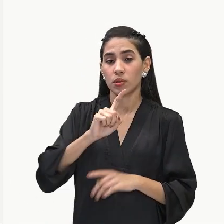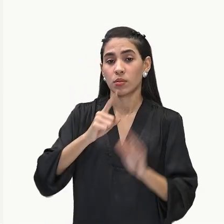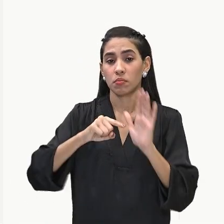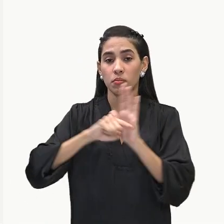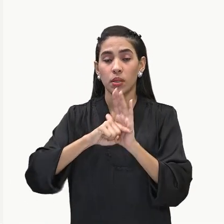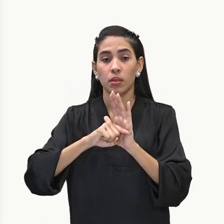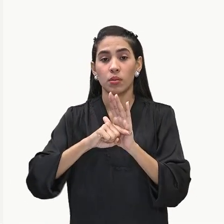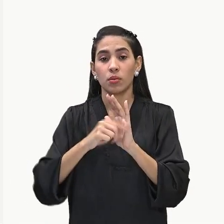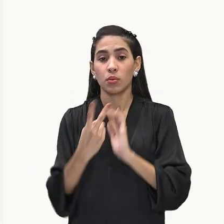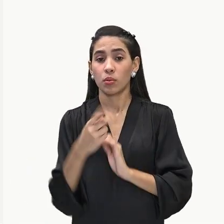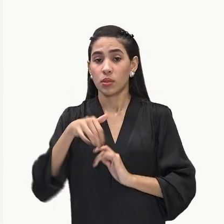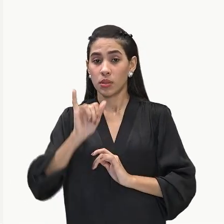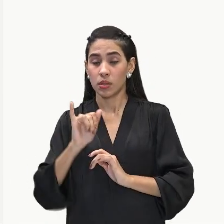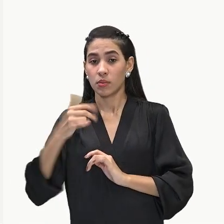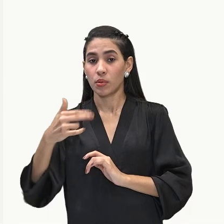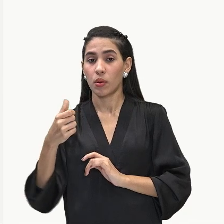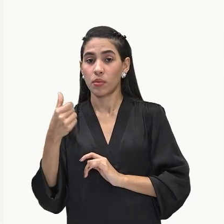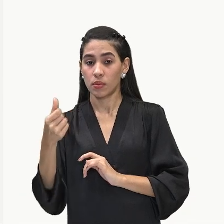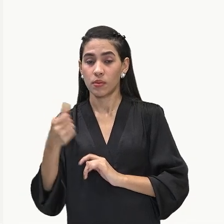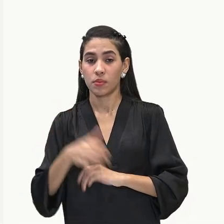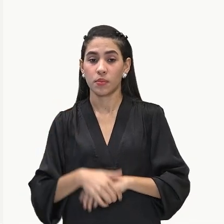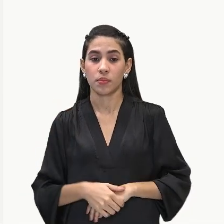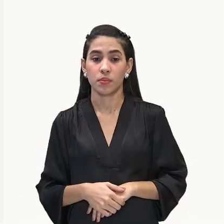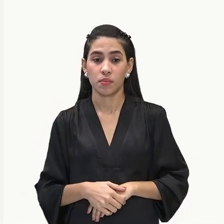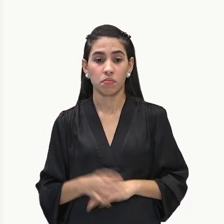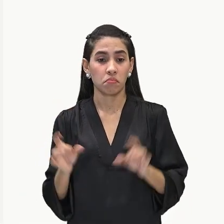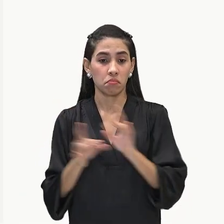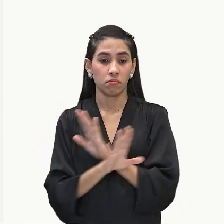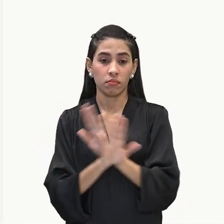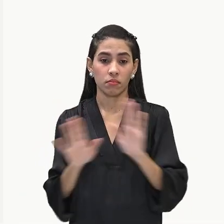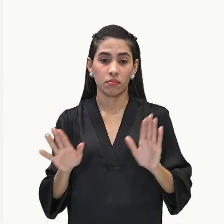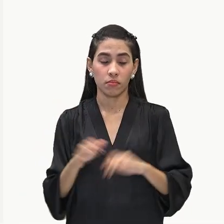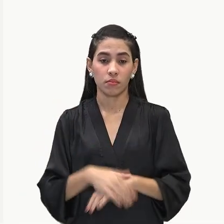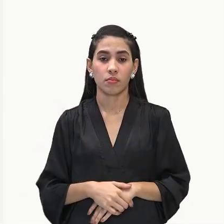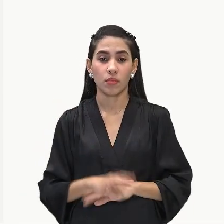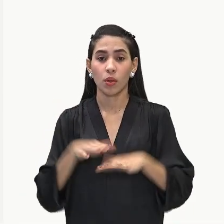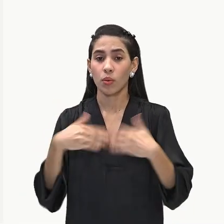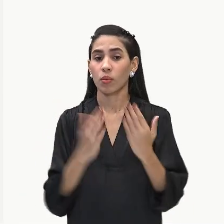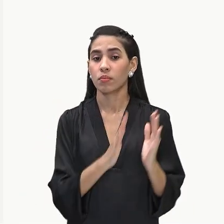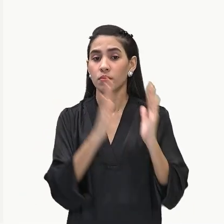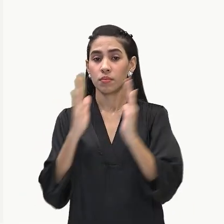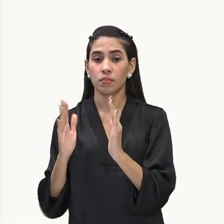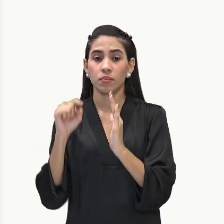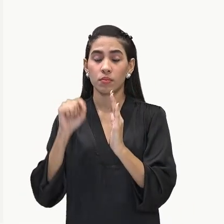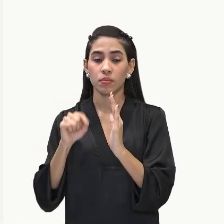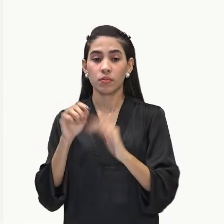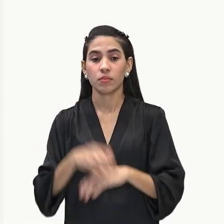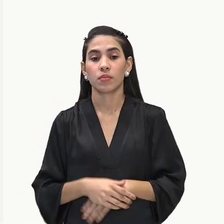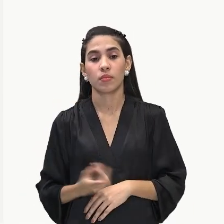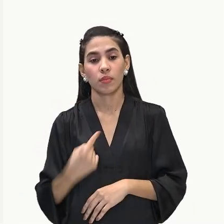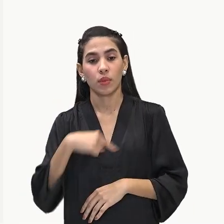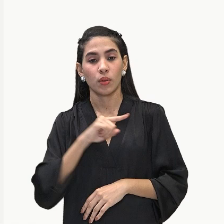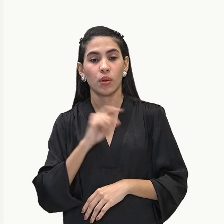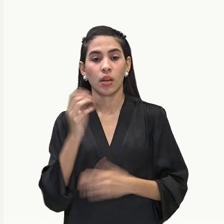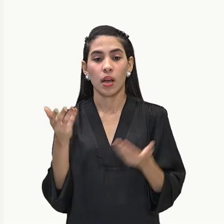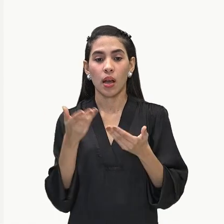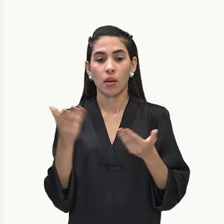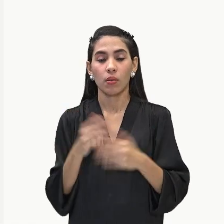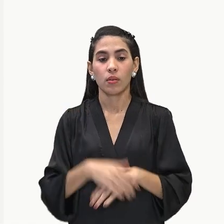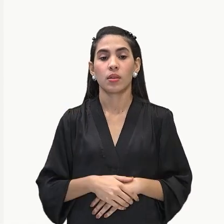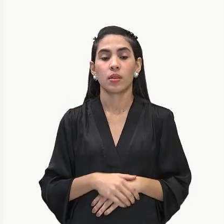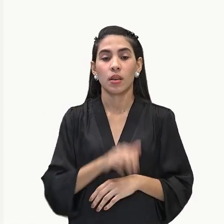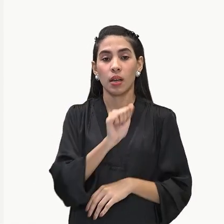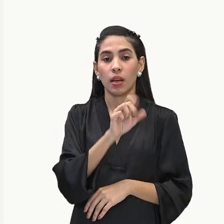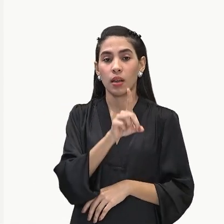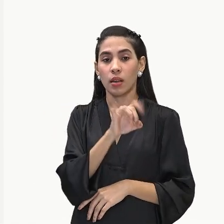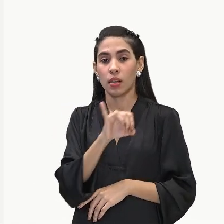menos 2y igual a 6. Feito isso, qual é o próximo passo? Nós vamos aí resolver pelo